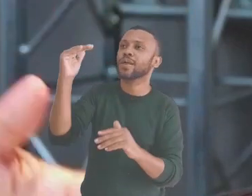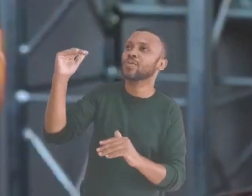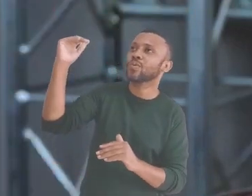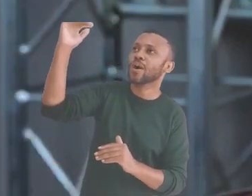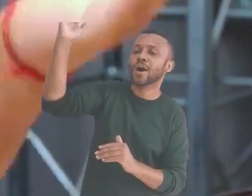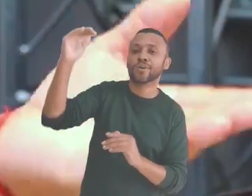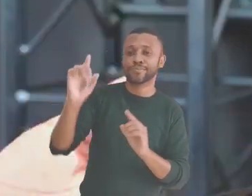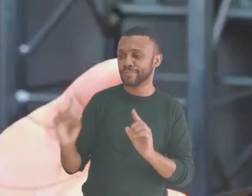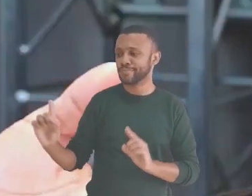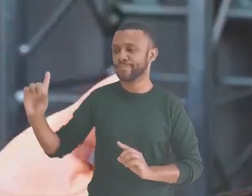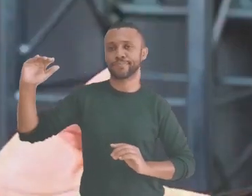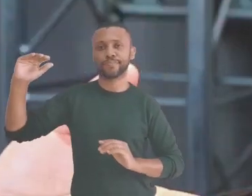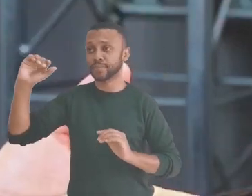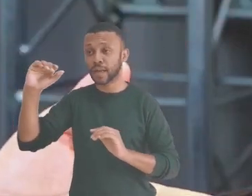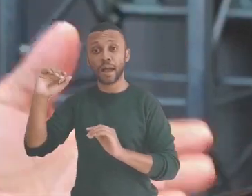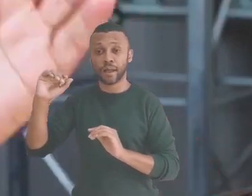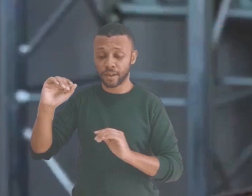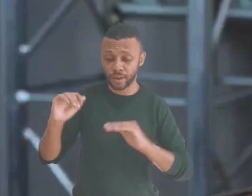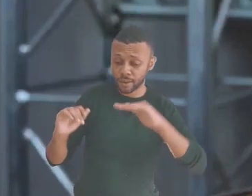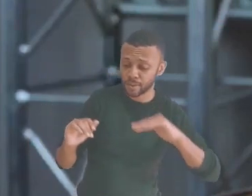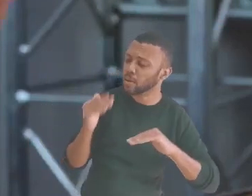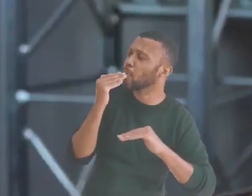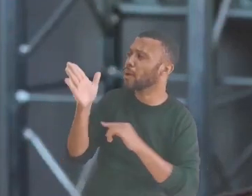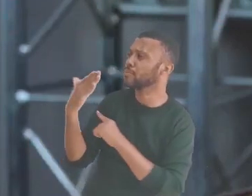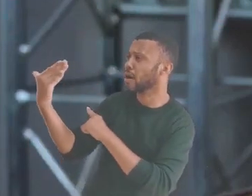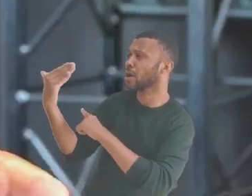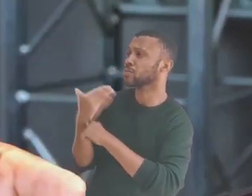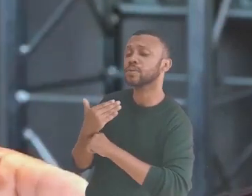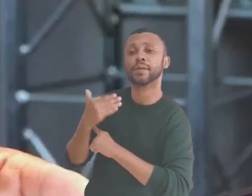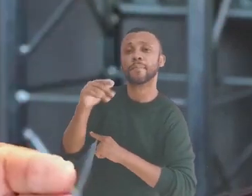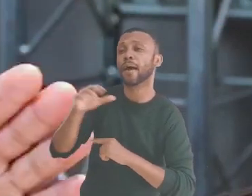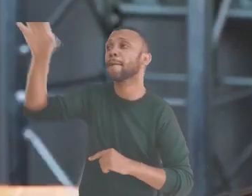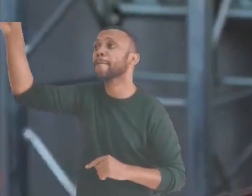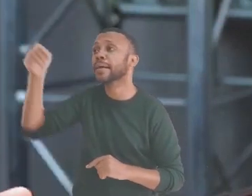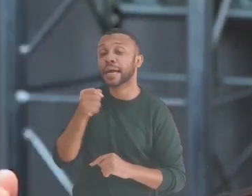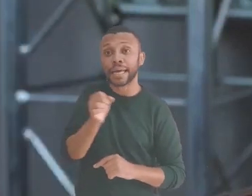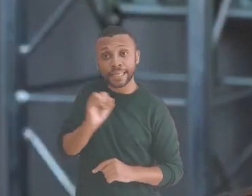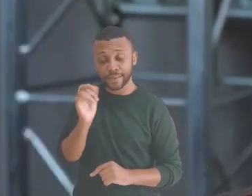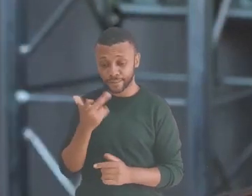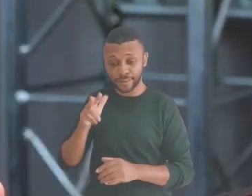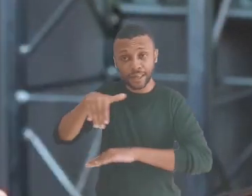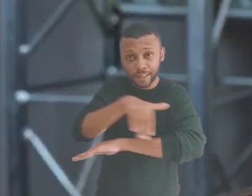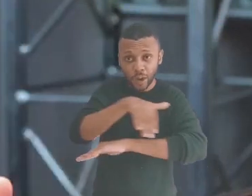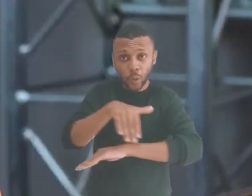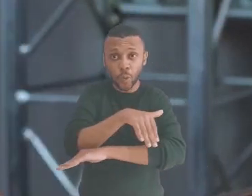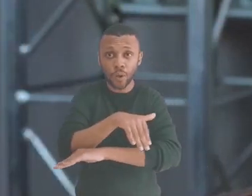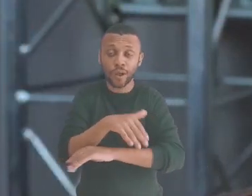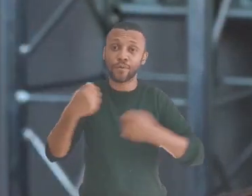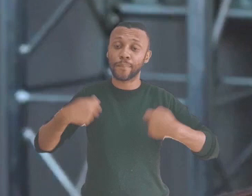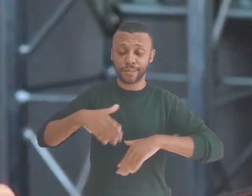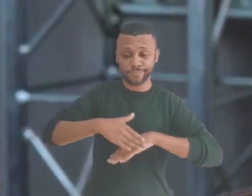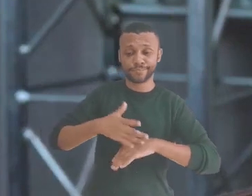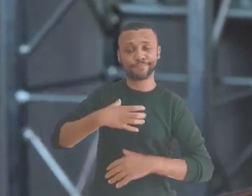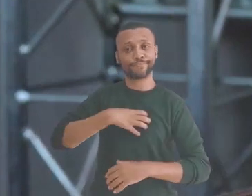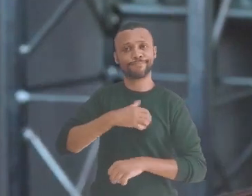meus pais para poder pegar para mim. E amanhã na rua eu vou ter que me virar. Então, a criação que eu tive